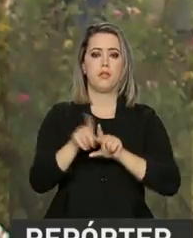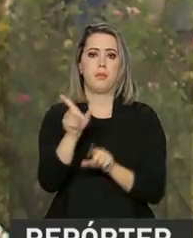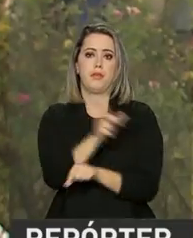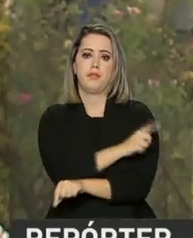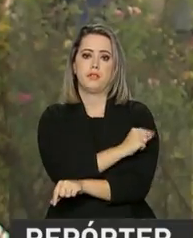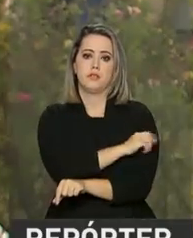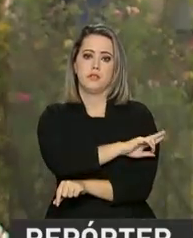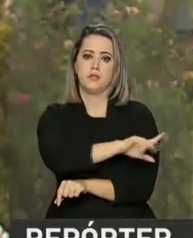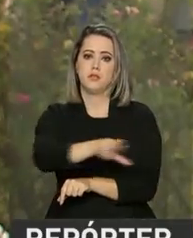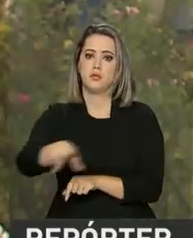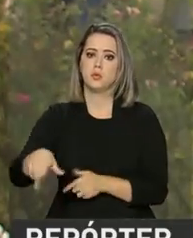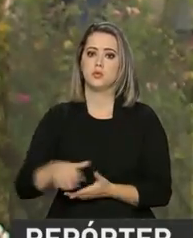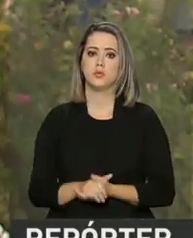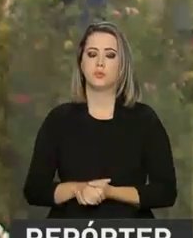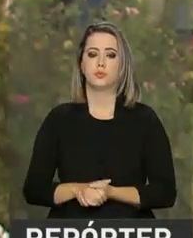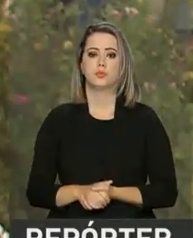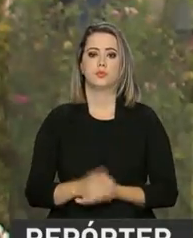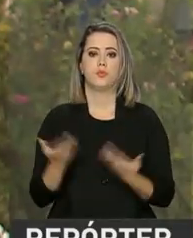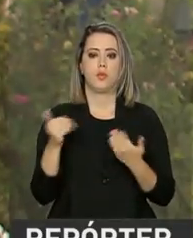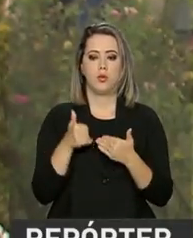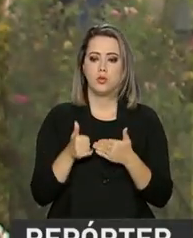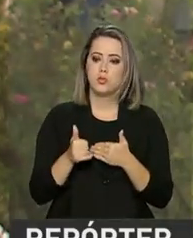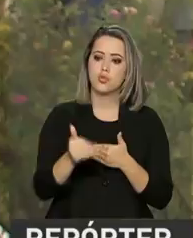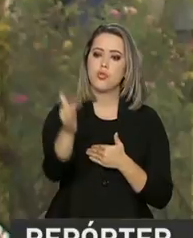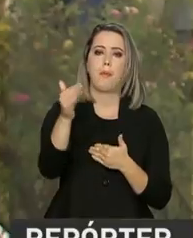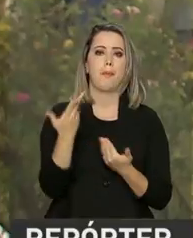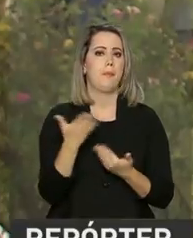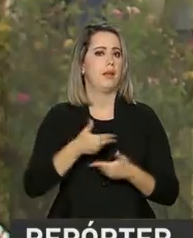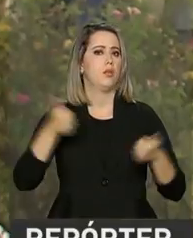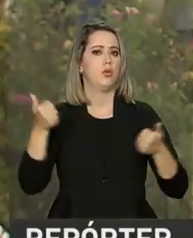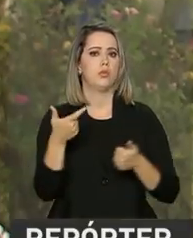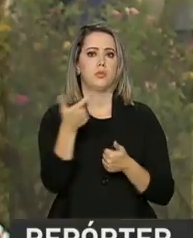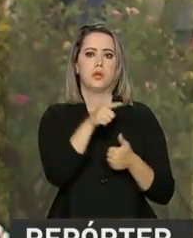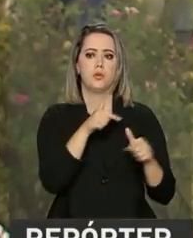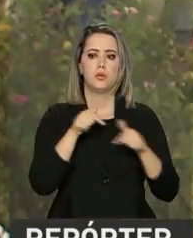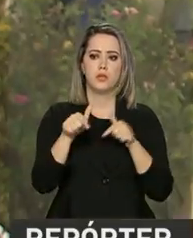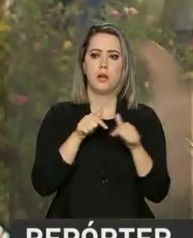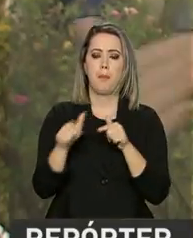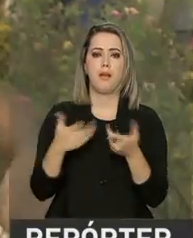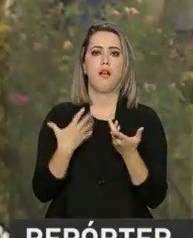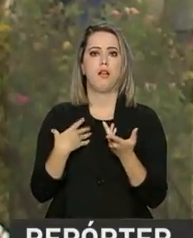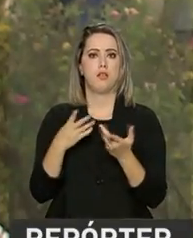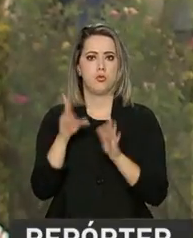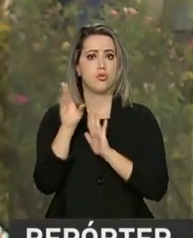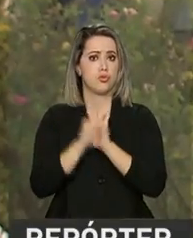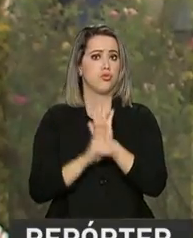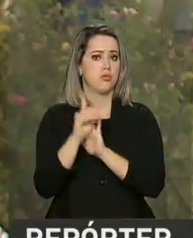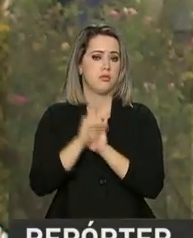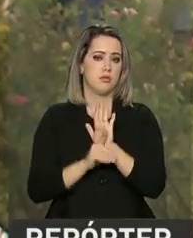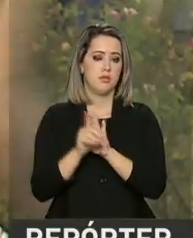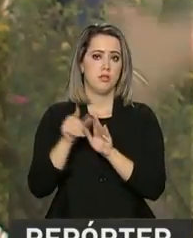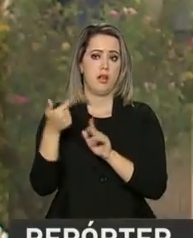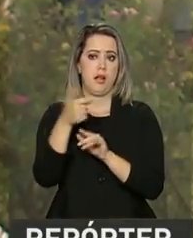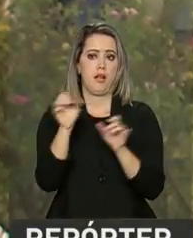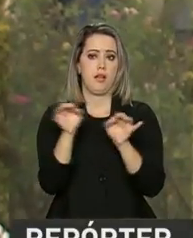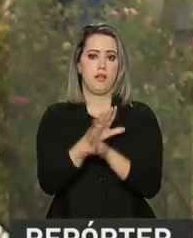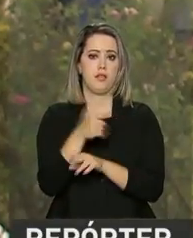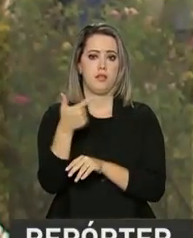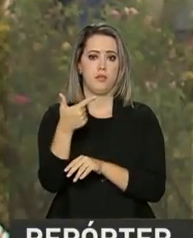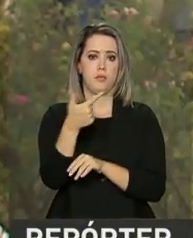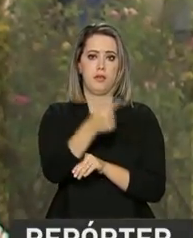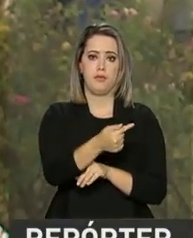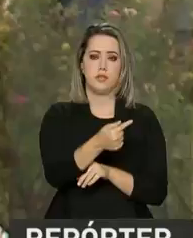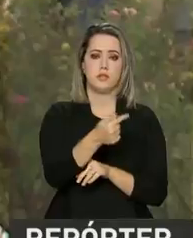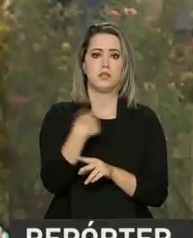daqui pra frente a gente amplia a ação do identidade cidadã para outras ações de cidadania quando terminar as 27 unidades a gente volta pra